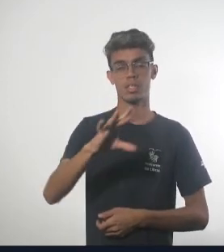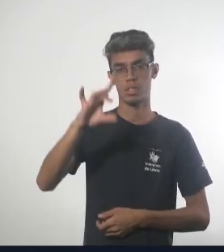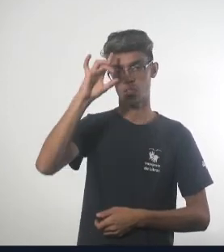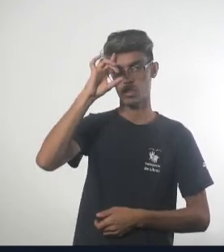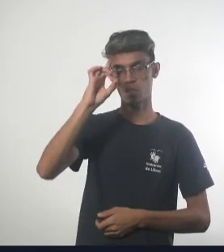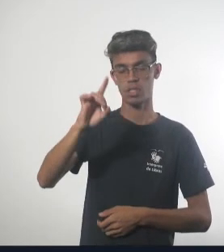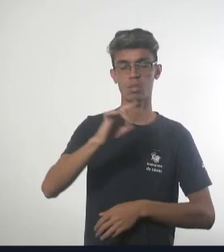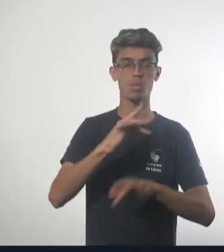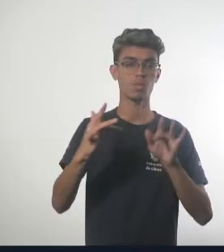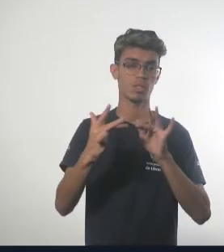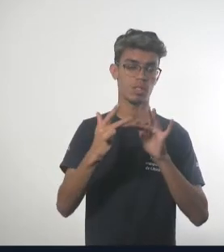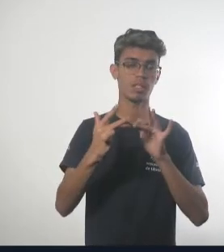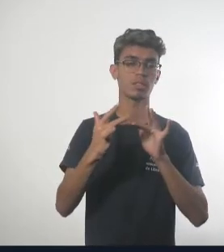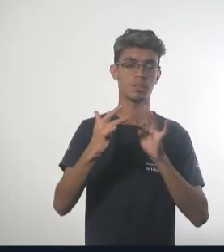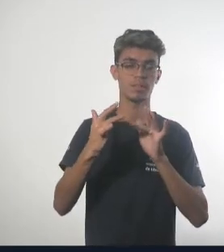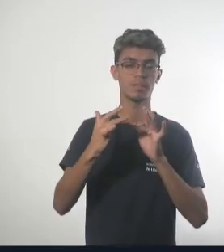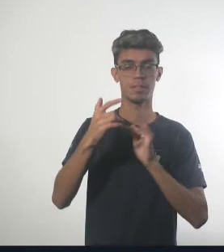confirmado.